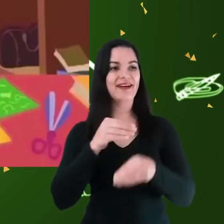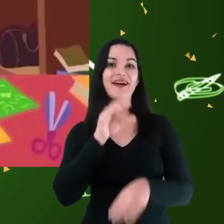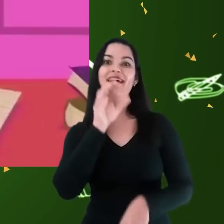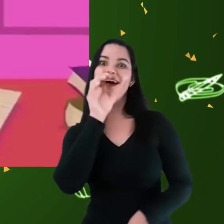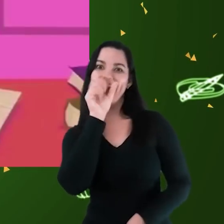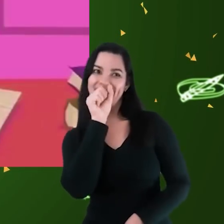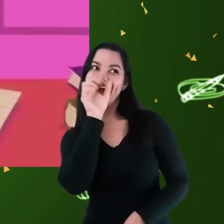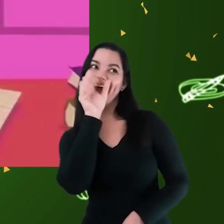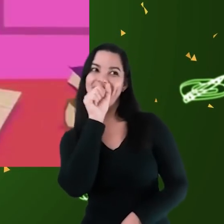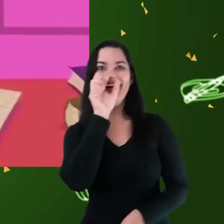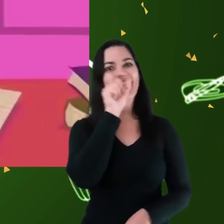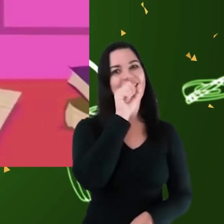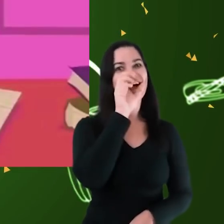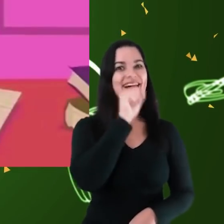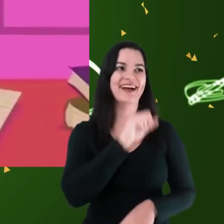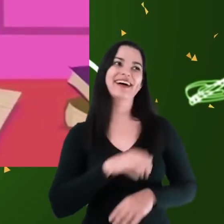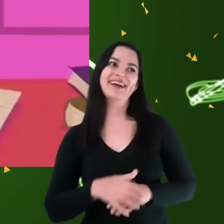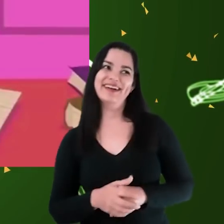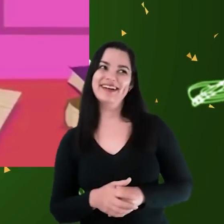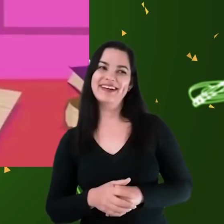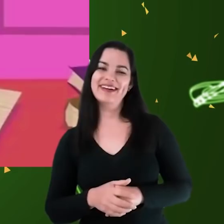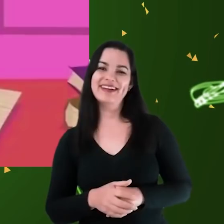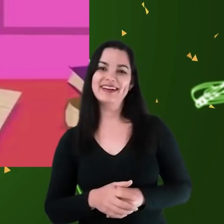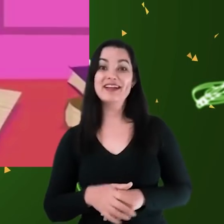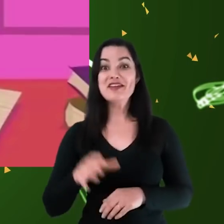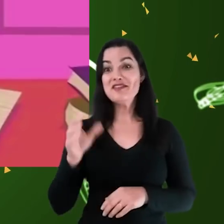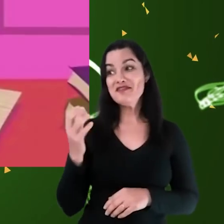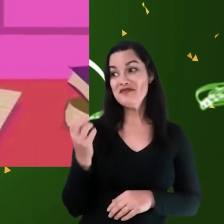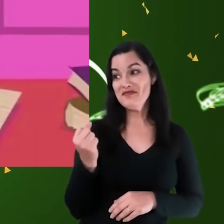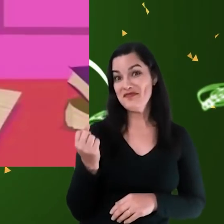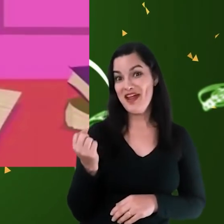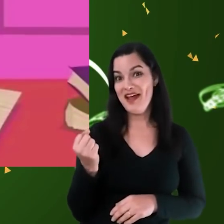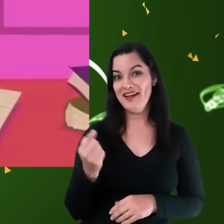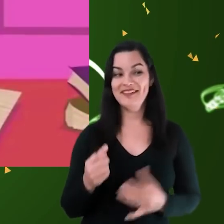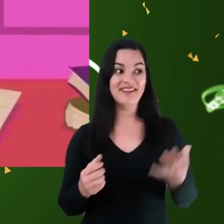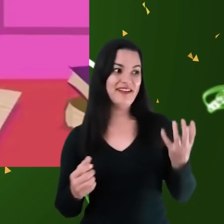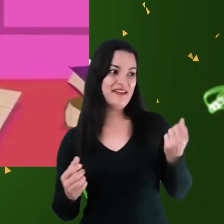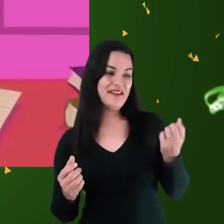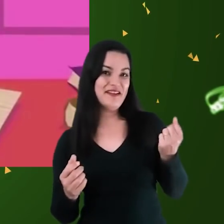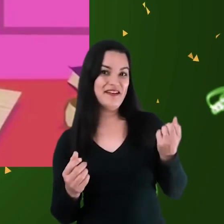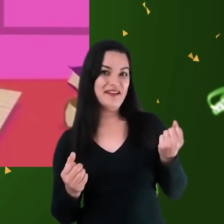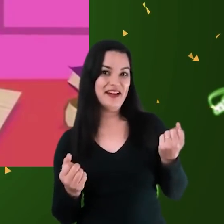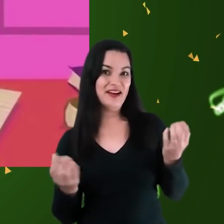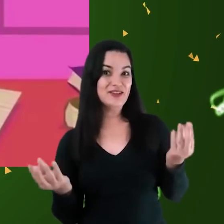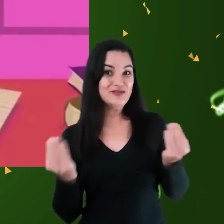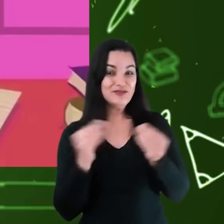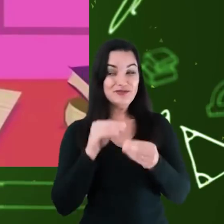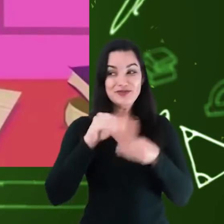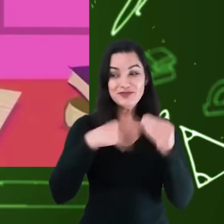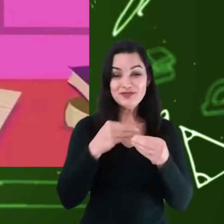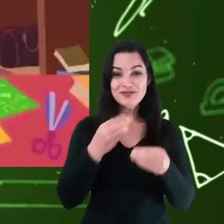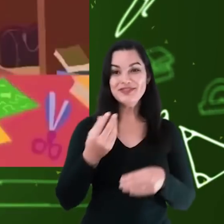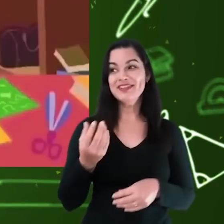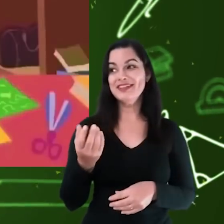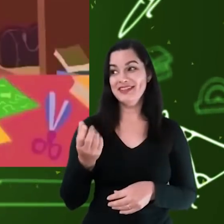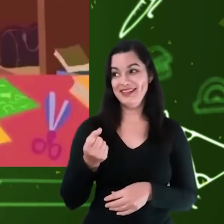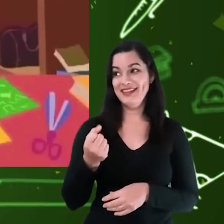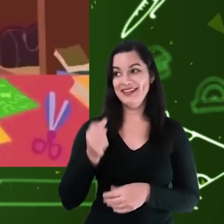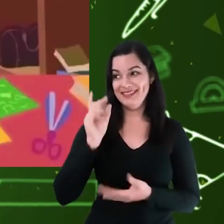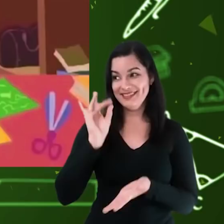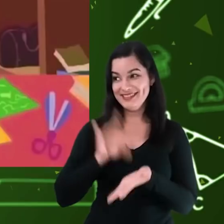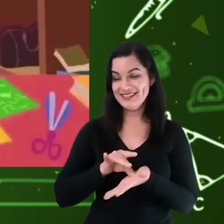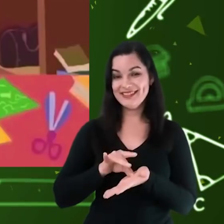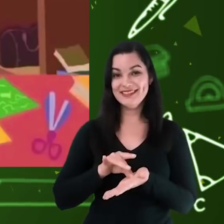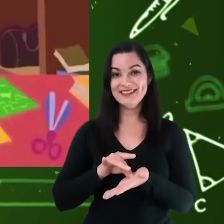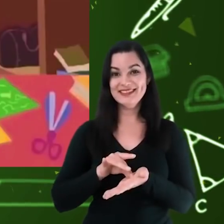laranja. Branco com branco dá branco mesmo. E marrom com preto? Boa,